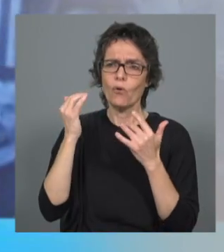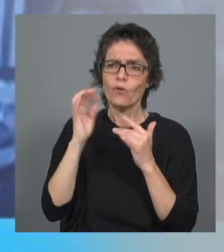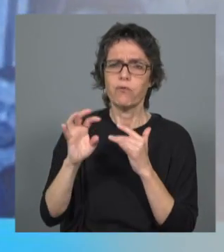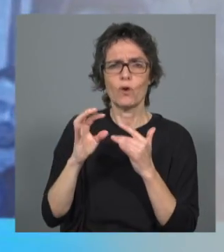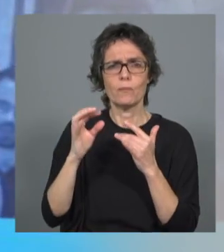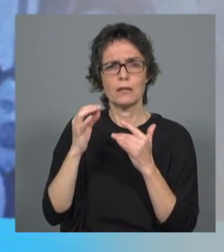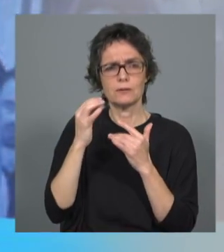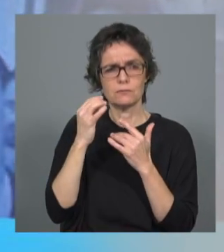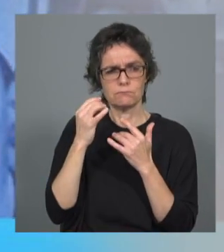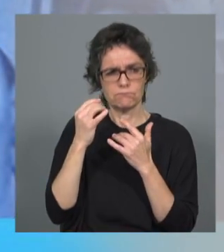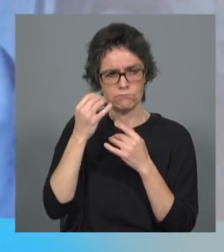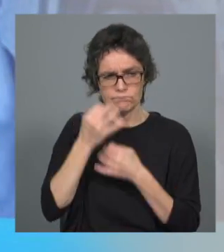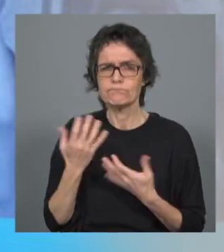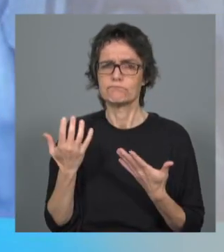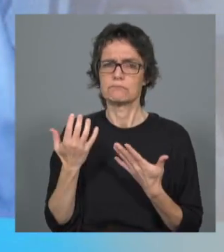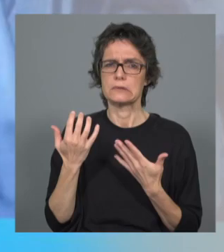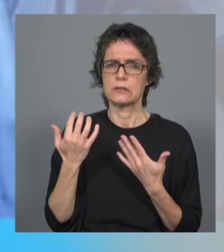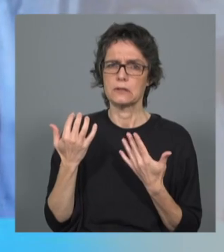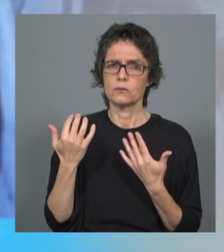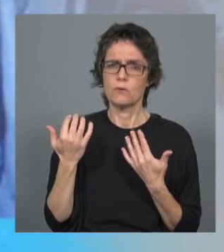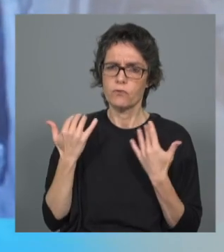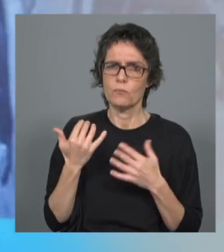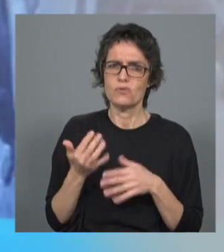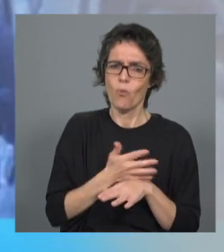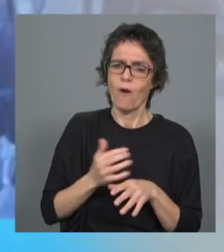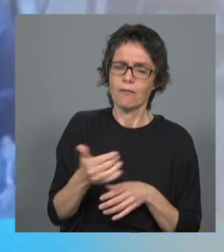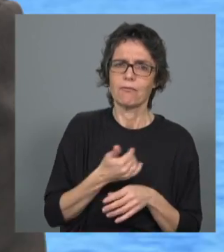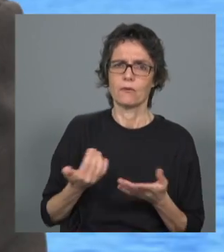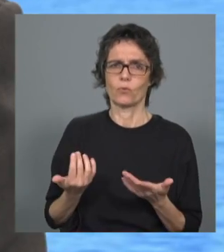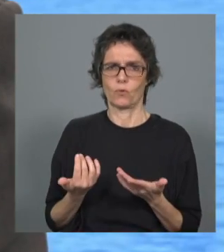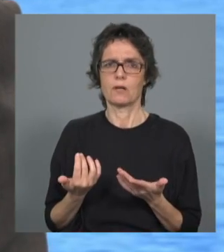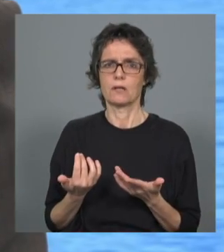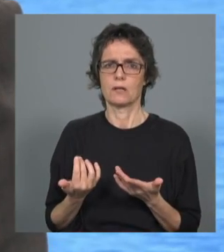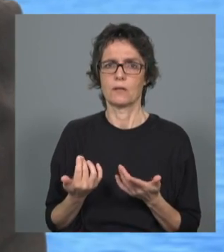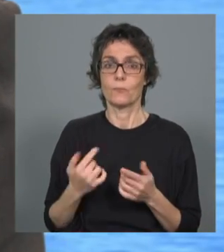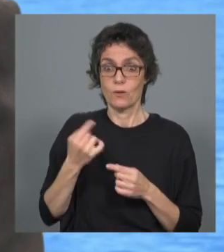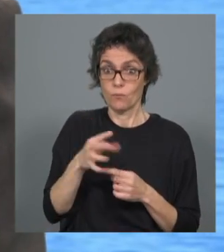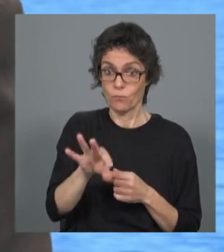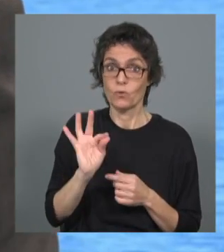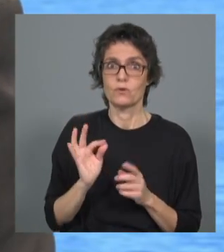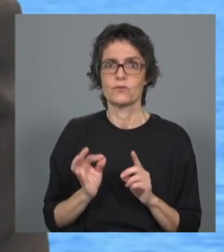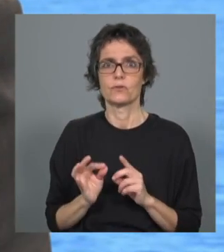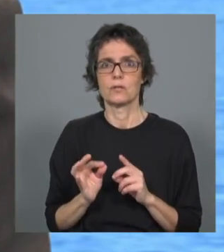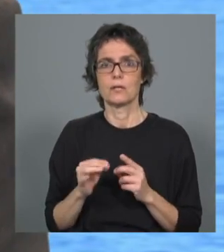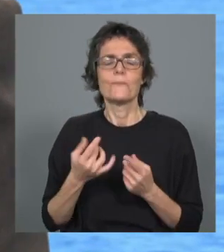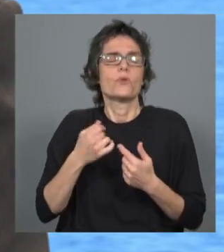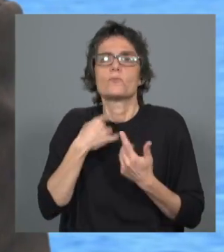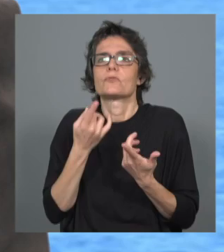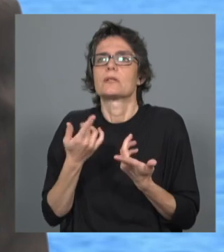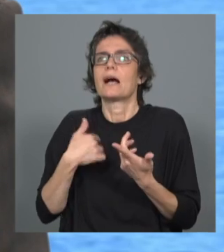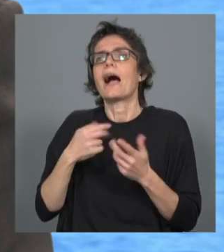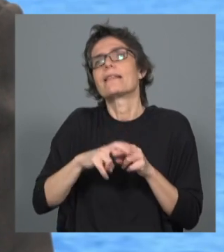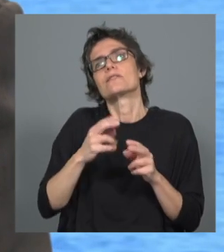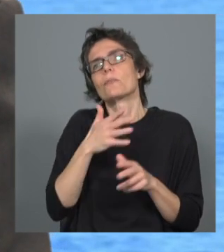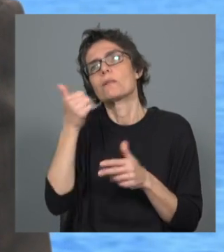se afirmar e ter visibilidade no meio escolar. Exatamente. Portanto, nós, para além de dizermos é uma disciplina bonita, faz coisas interessantes, não.